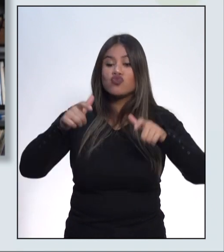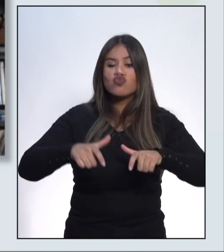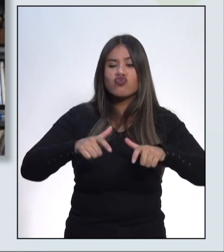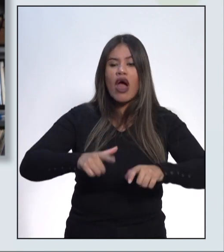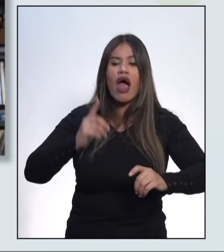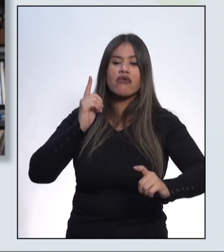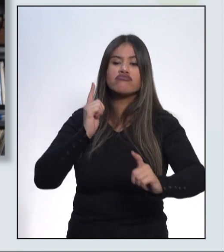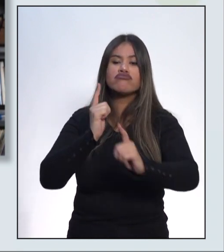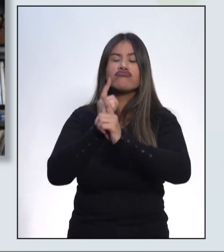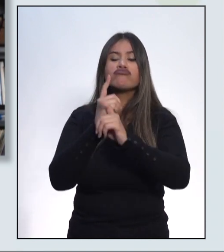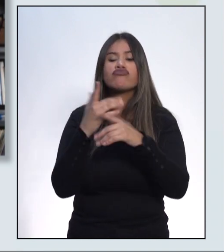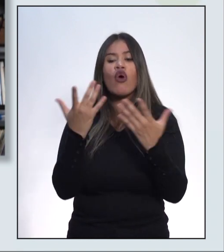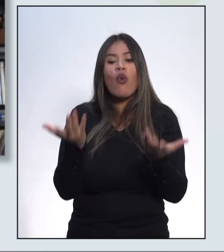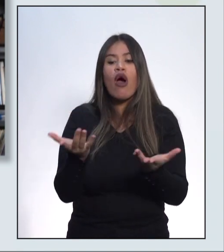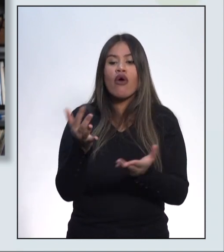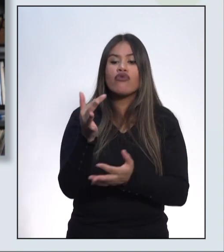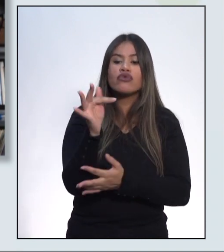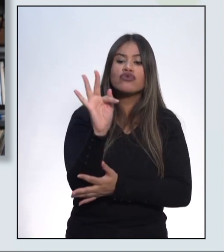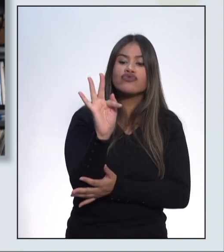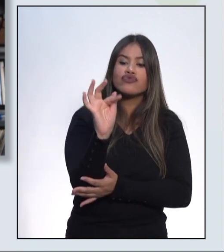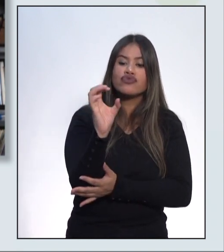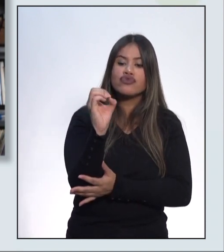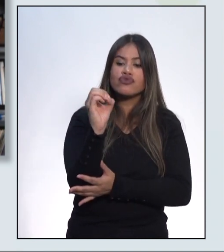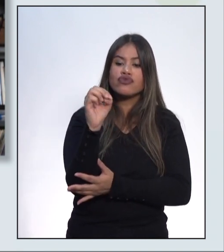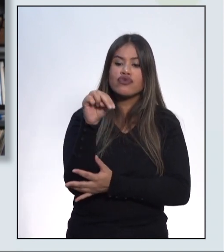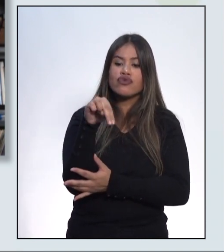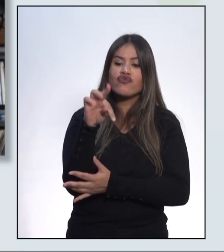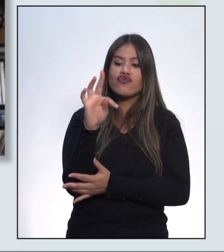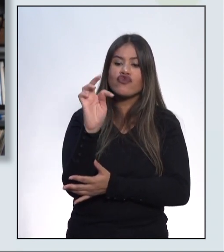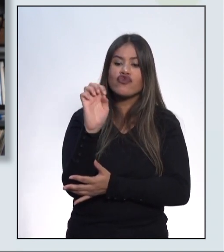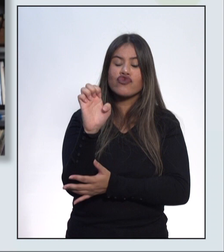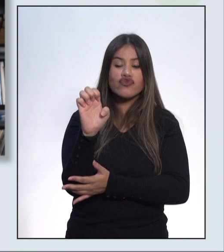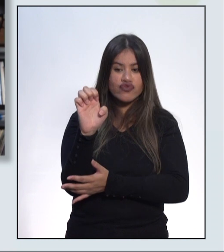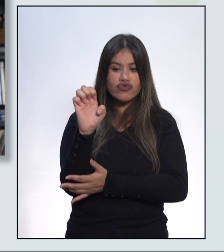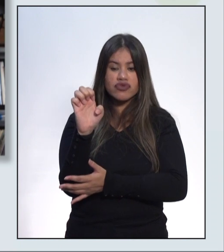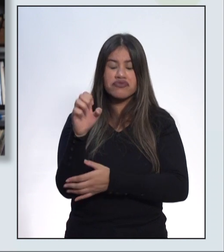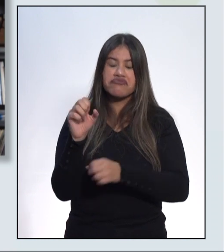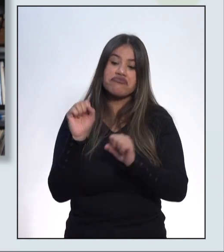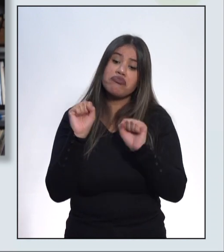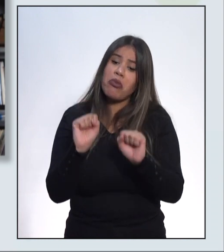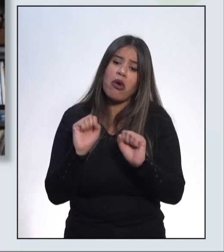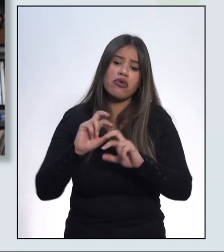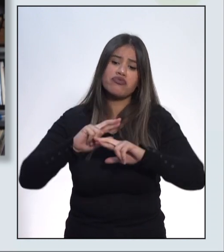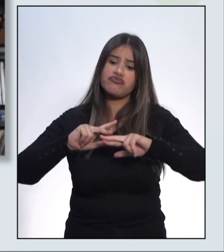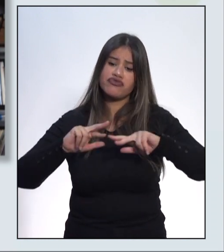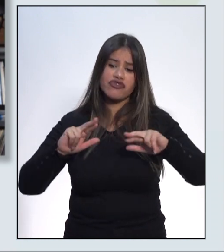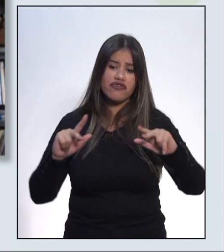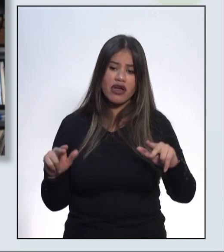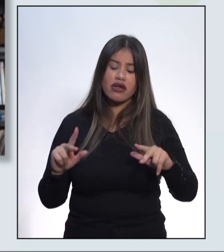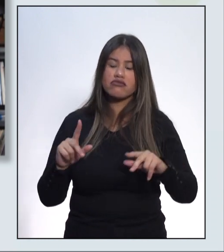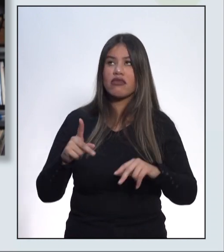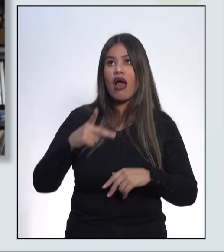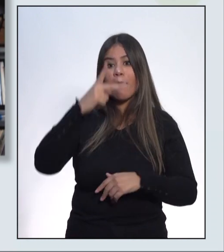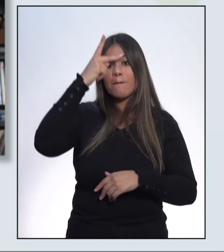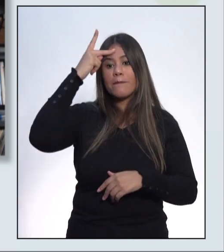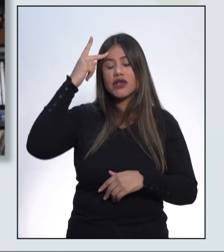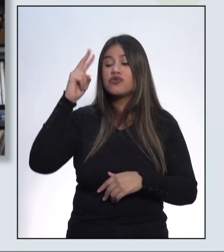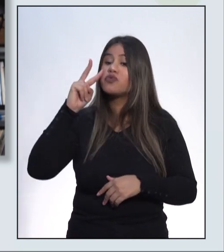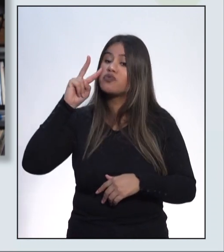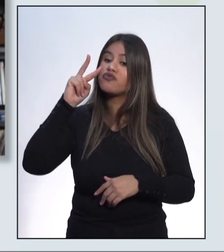isso. A fonte é onde a gente vai buscar informação. Pode ser uma pessoa que presenciou aquele evento, pode